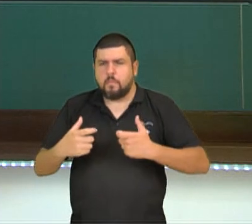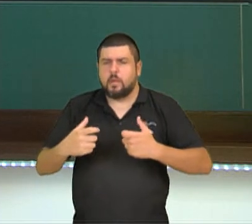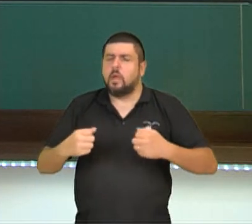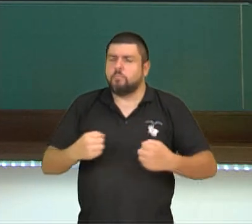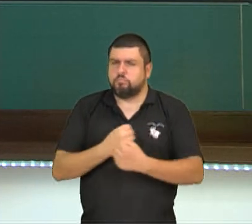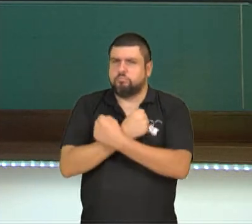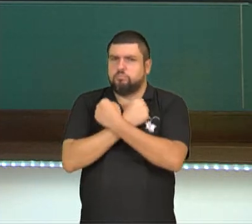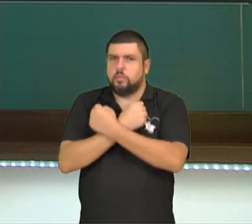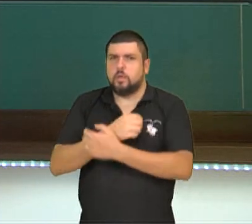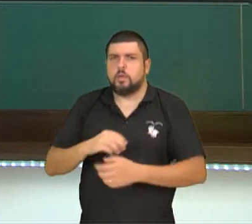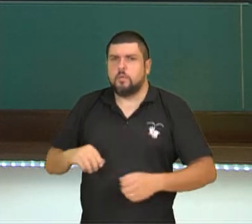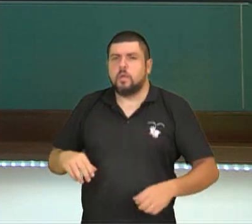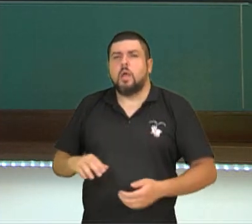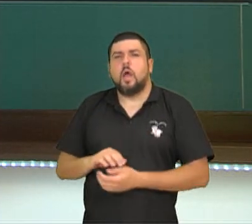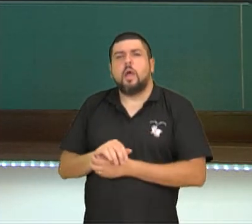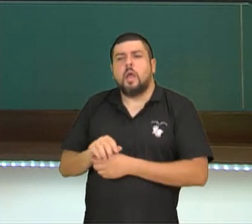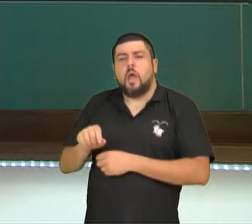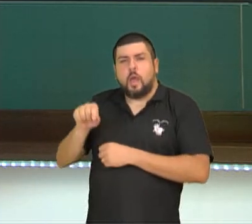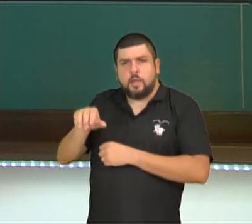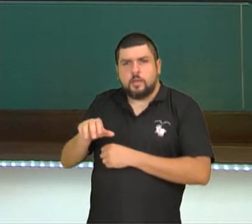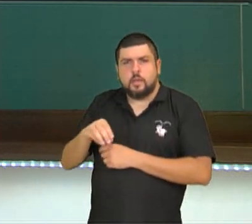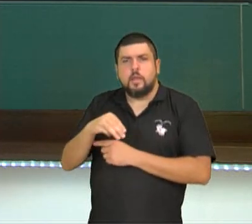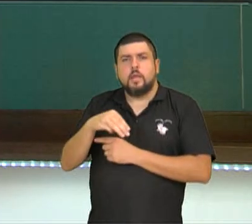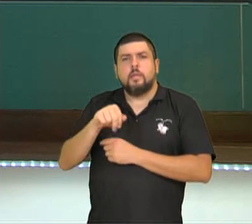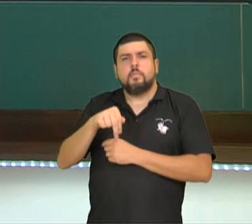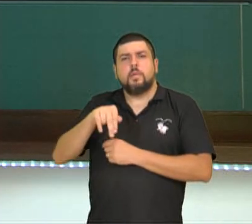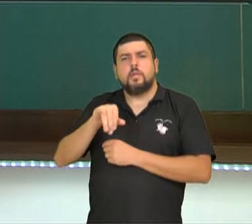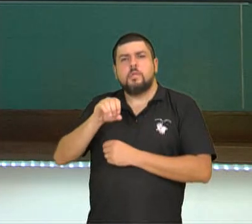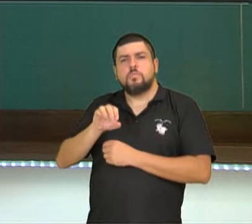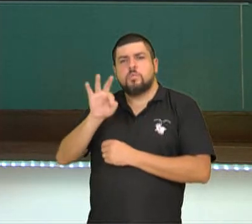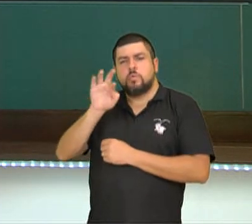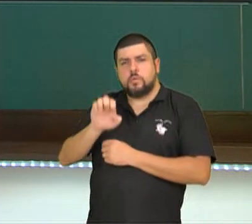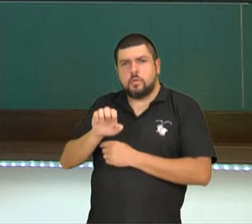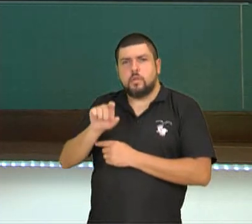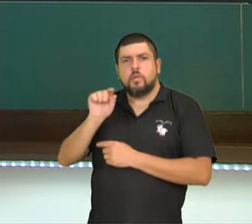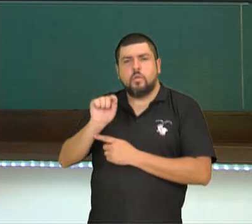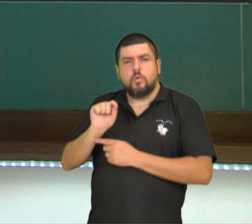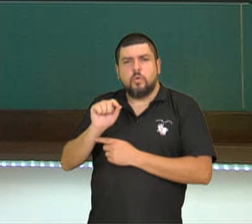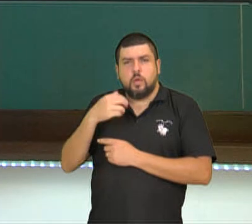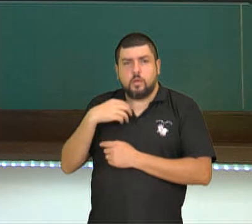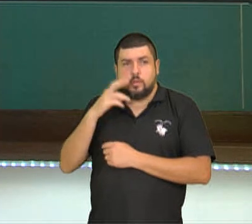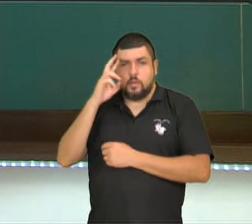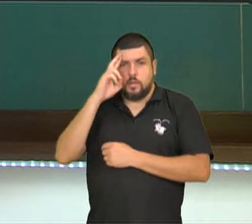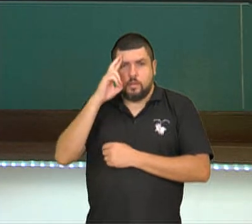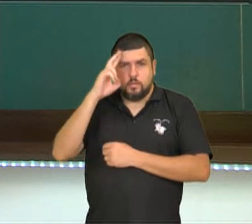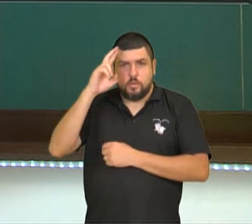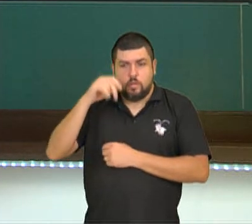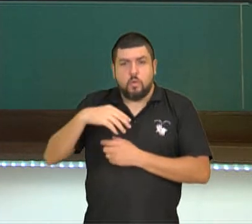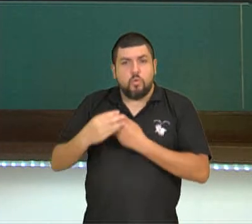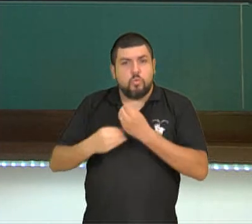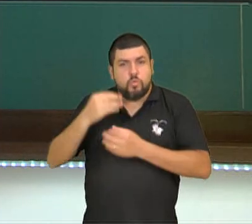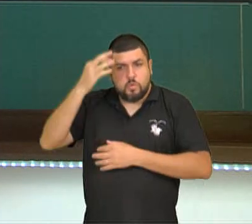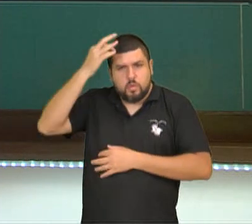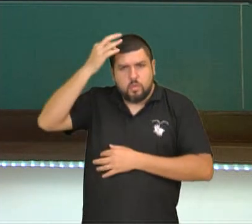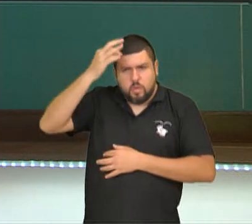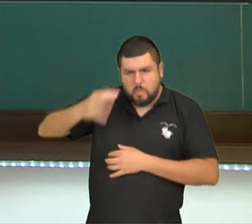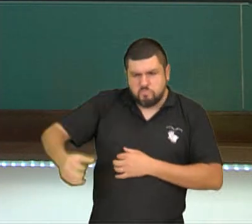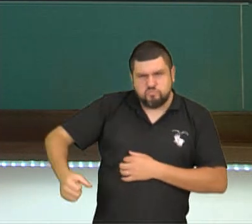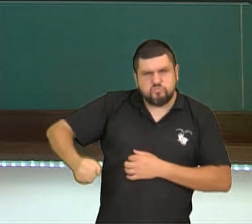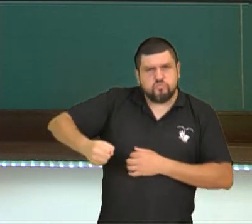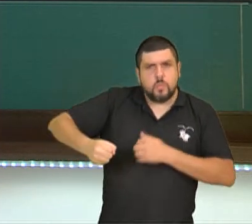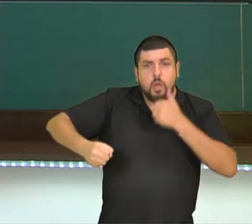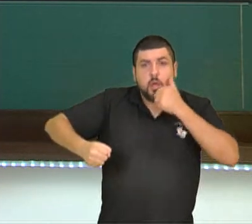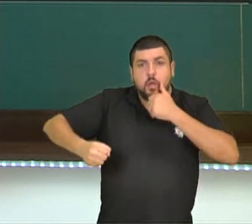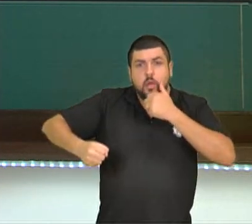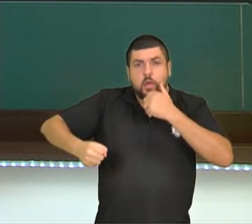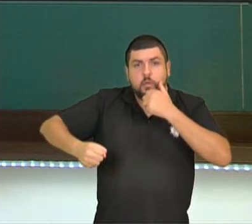Aqui vocês têm a Manitori, é a pirâmide dela, ela segurando os seus líderes, os seus inimigos com uma das mãos e a outra em